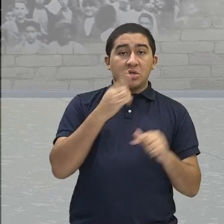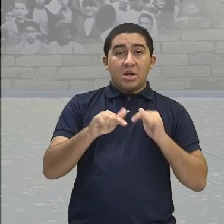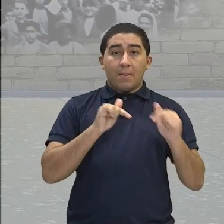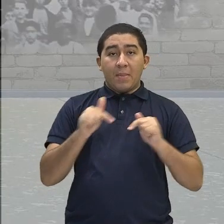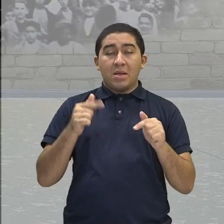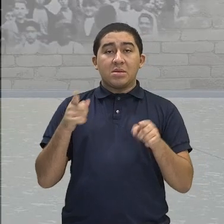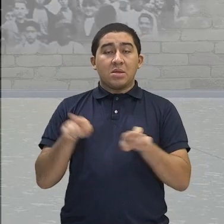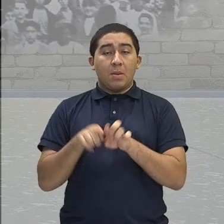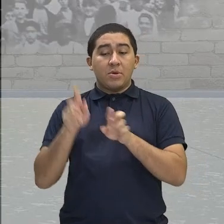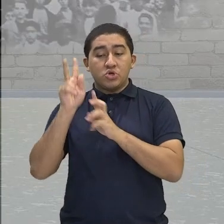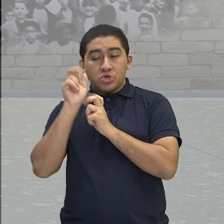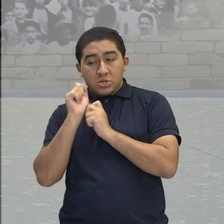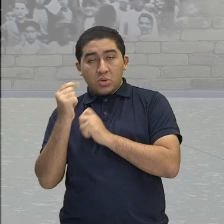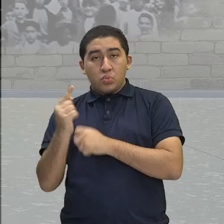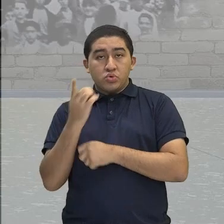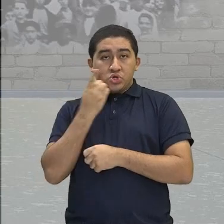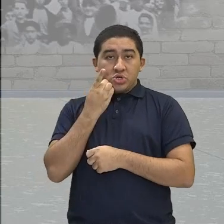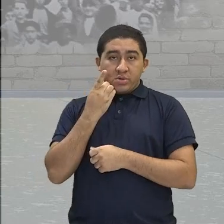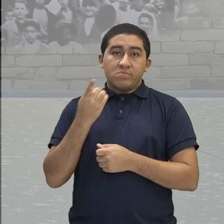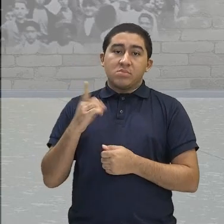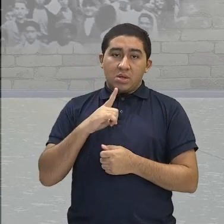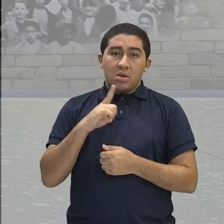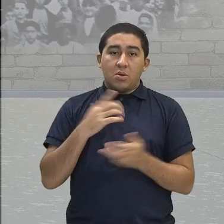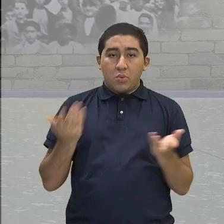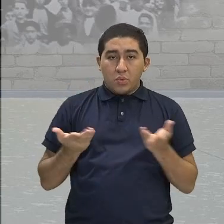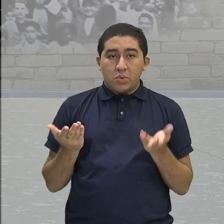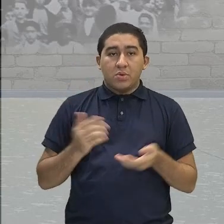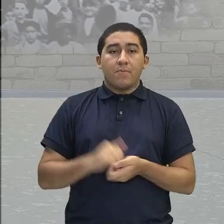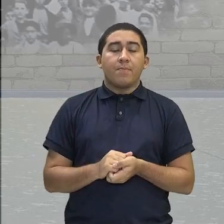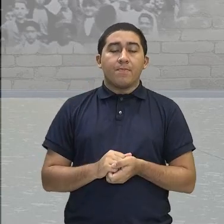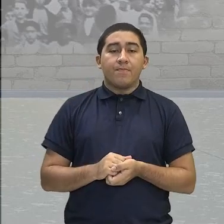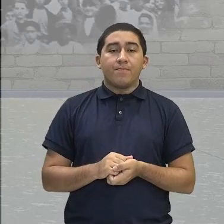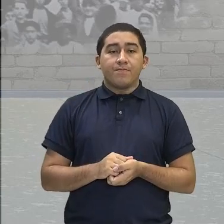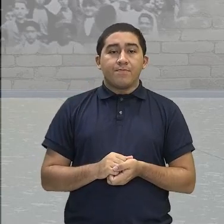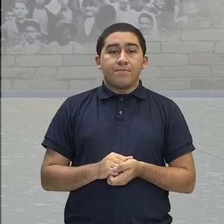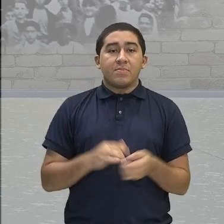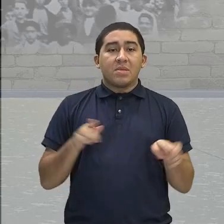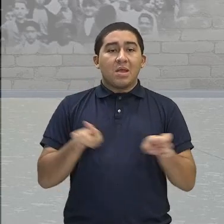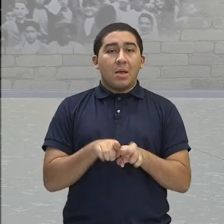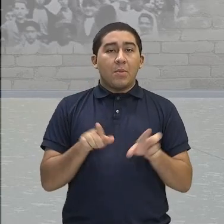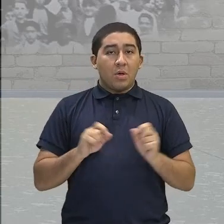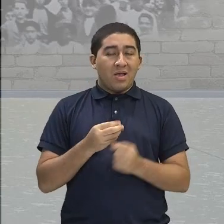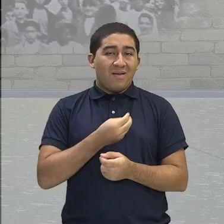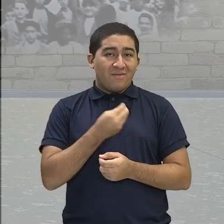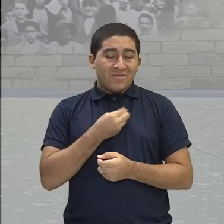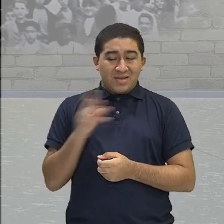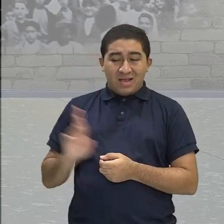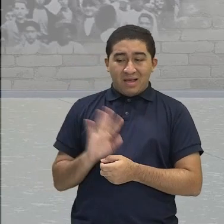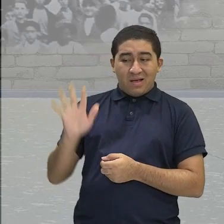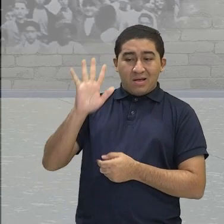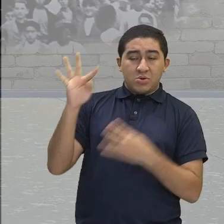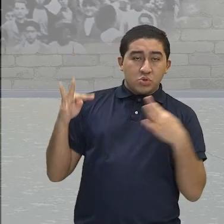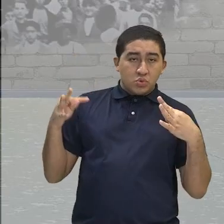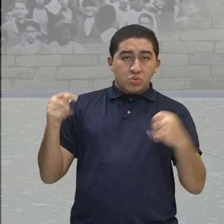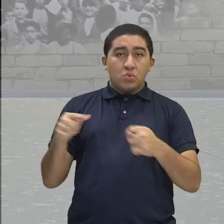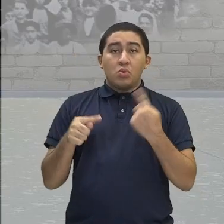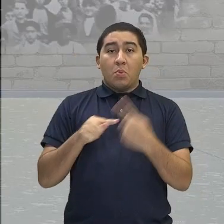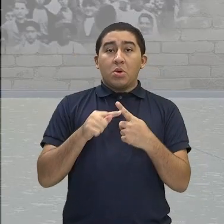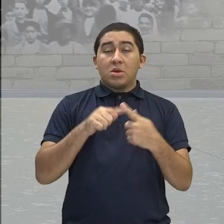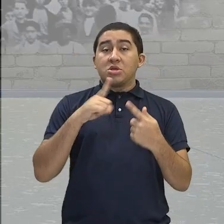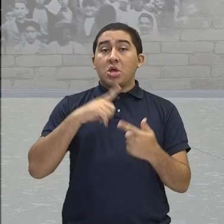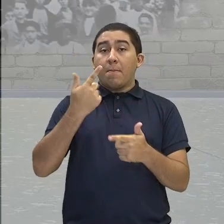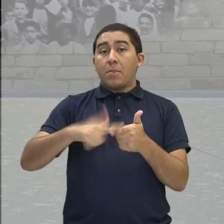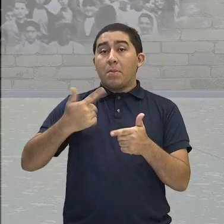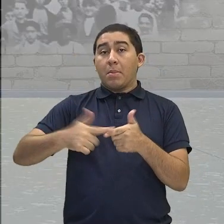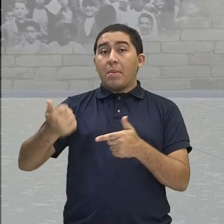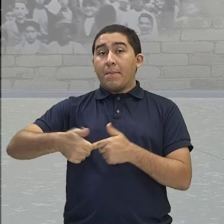acontece na maior parte, né, dos empregos. Aumento do custo de vida agravado pela Primeira Guerra Mundial. A Primeira